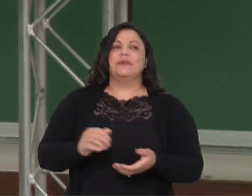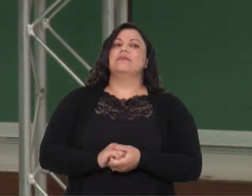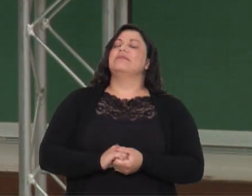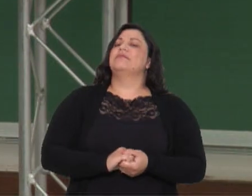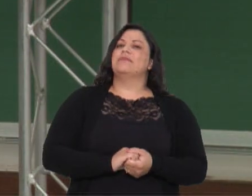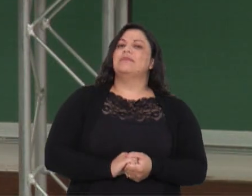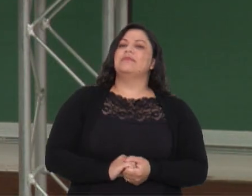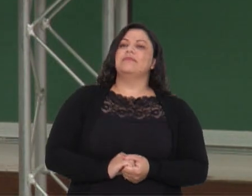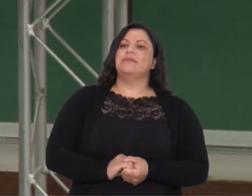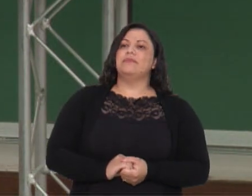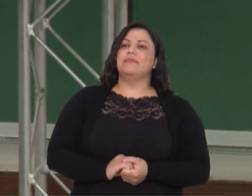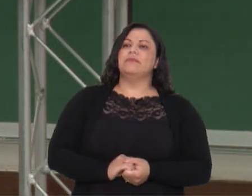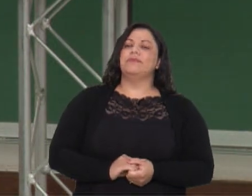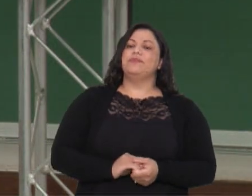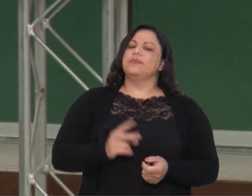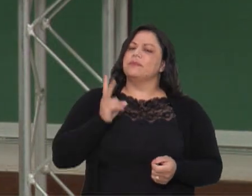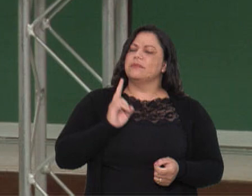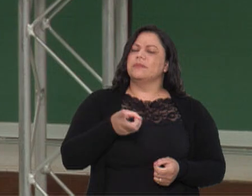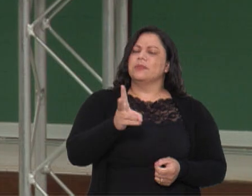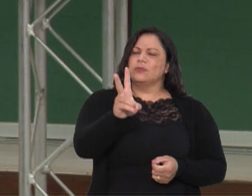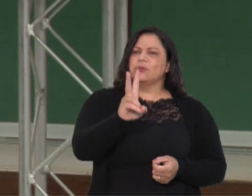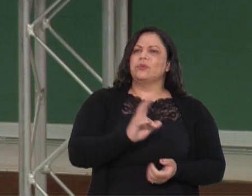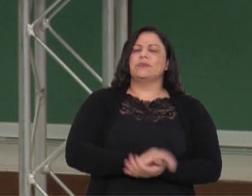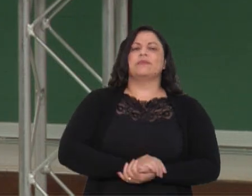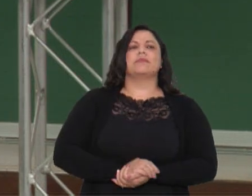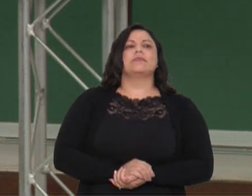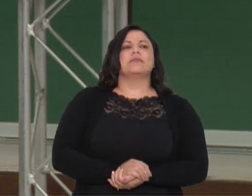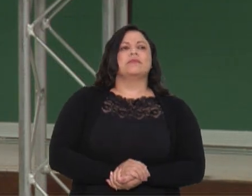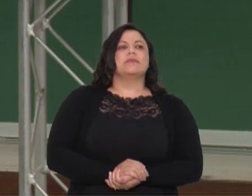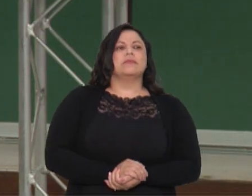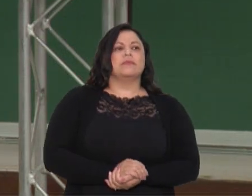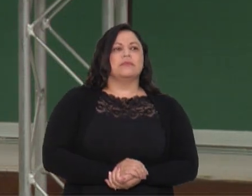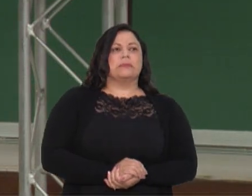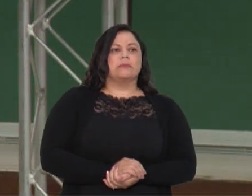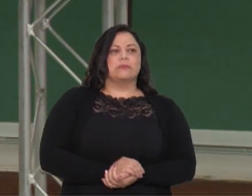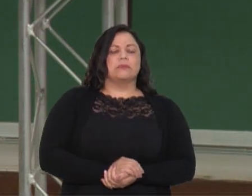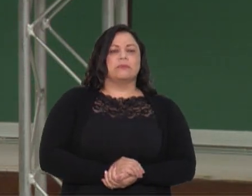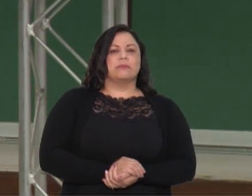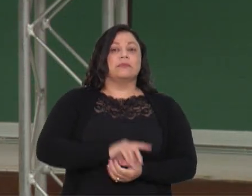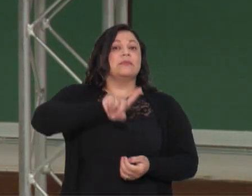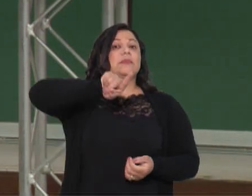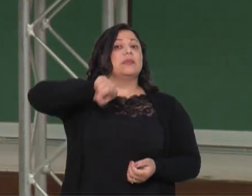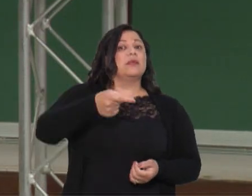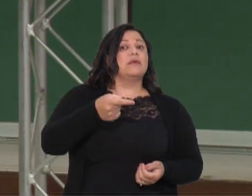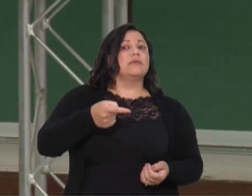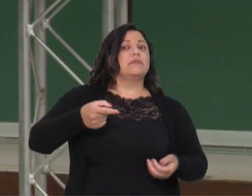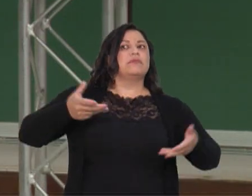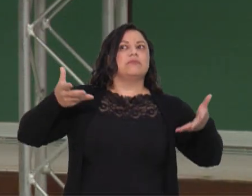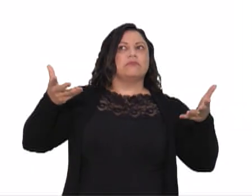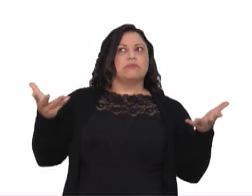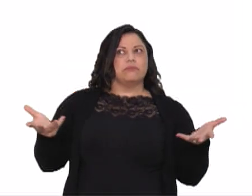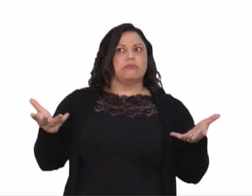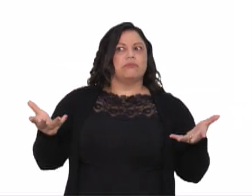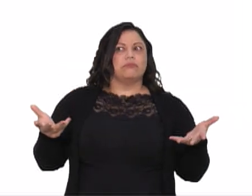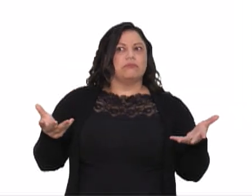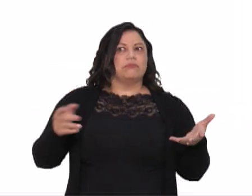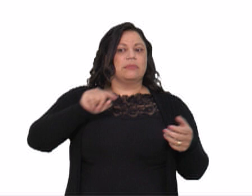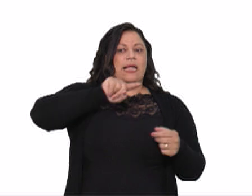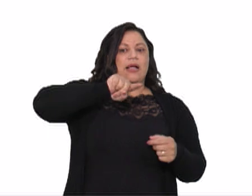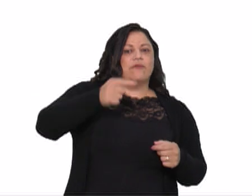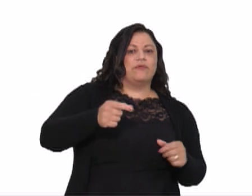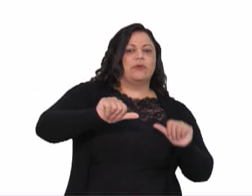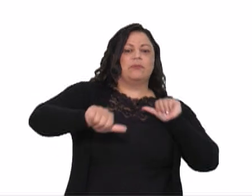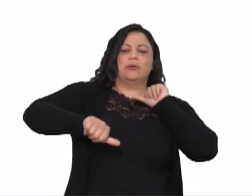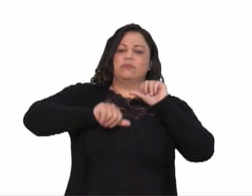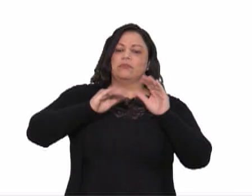afirmou isso. E vamos continuar lá? E a vírgula. A vírgula é para separar orações